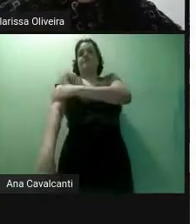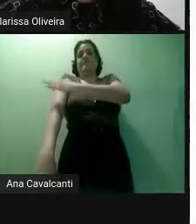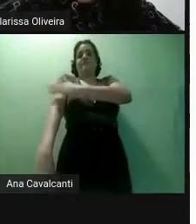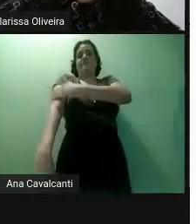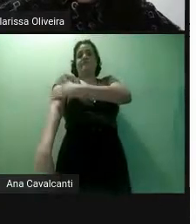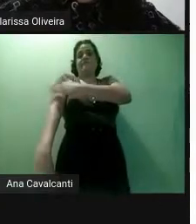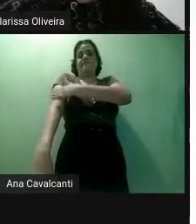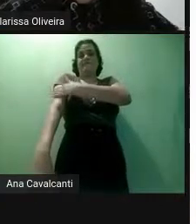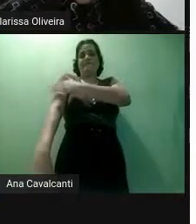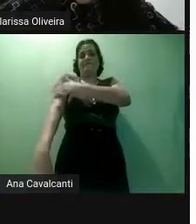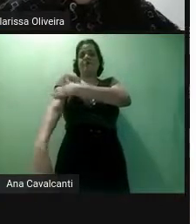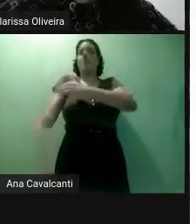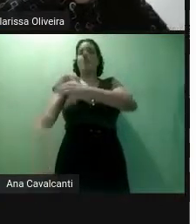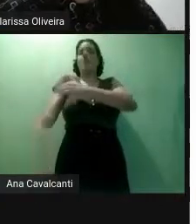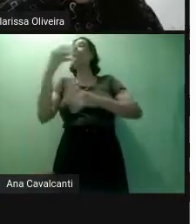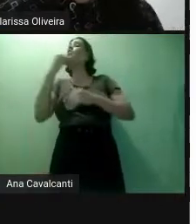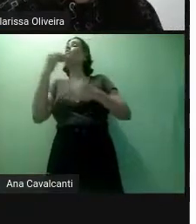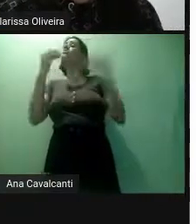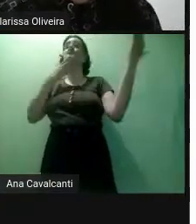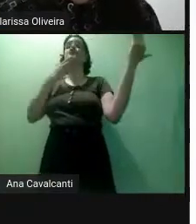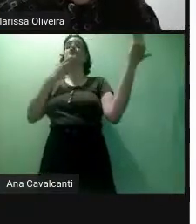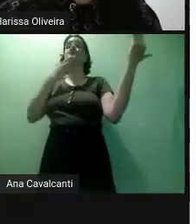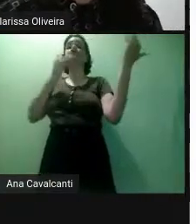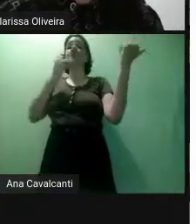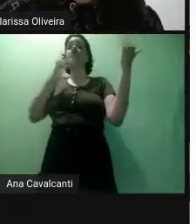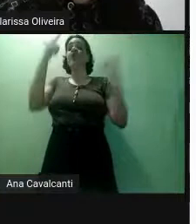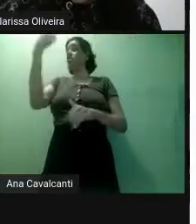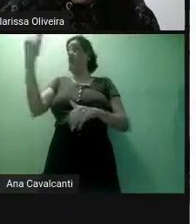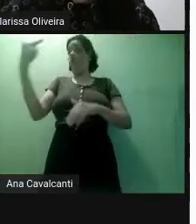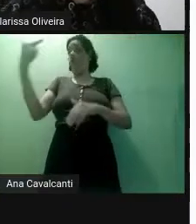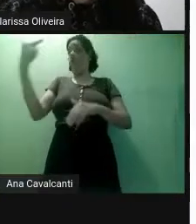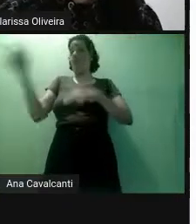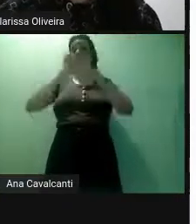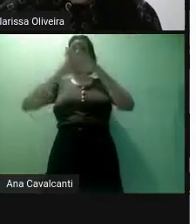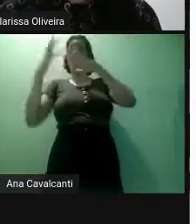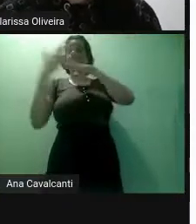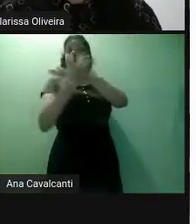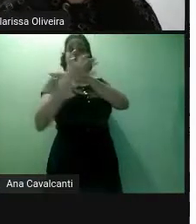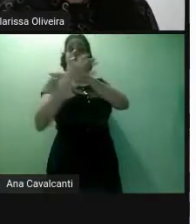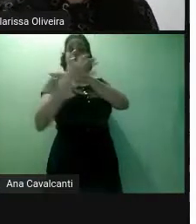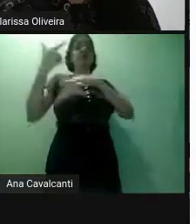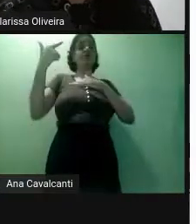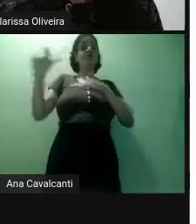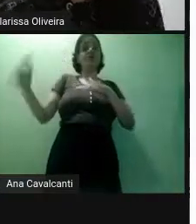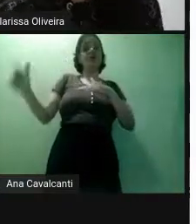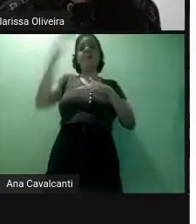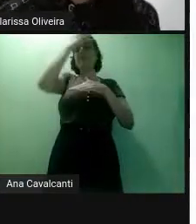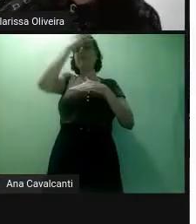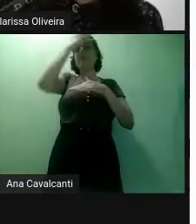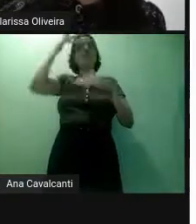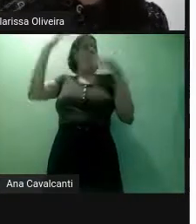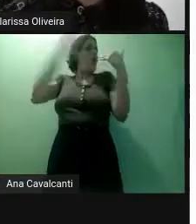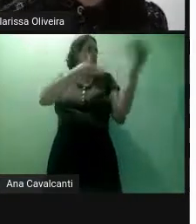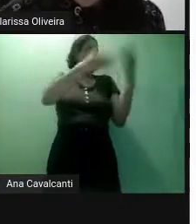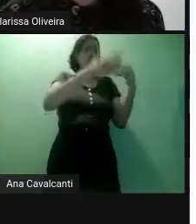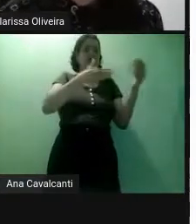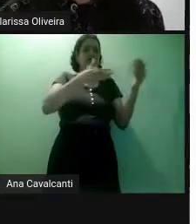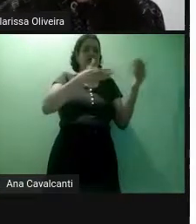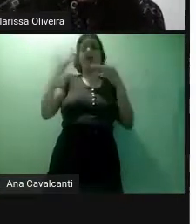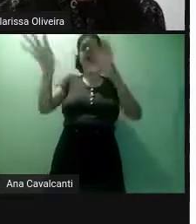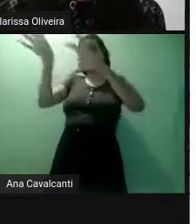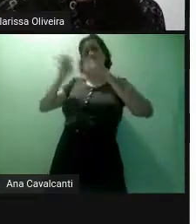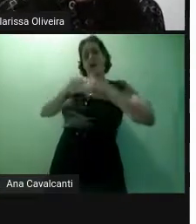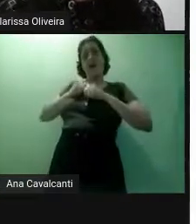a gente vê um rapaz que ele não está contaminado. É uma pessoa como nós, que não nos contaminamos